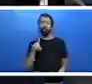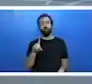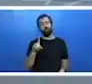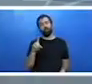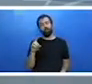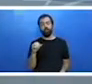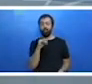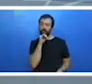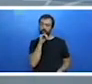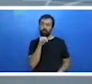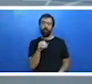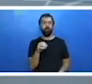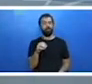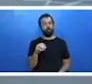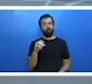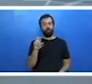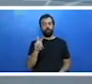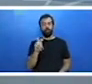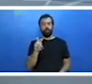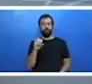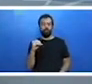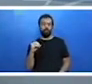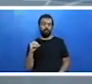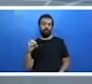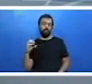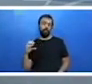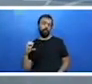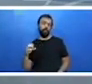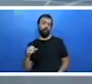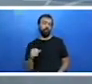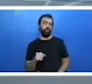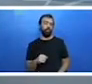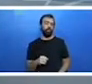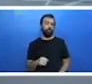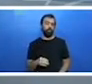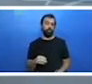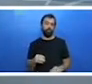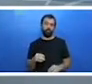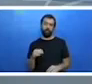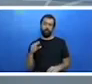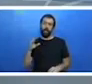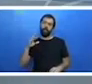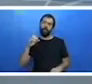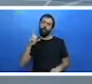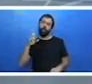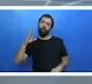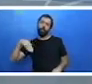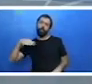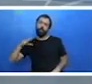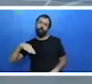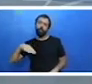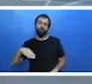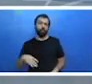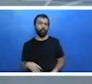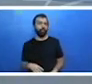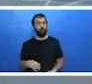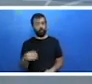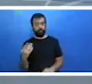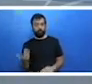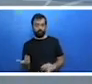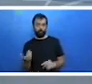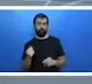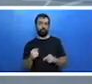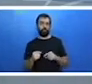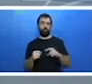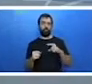50 centavos, os 25 centavos, né? Ele é menor que o inteiro, então ele é a parte decimal,